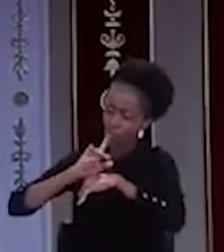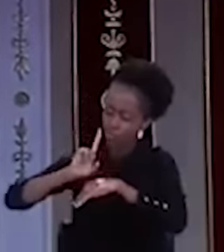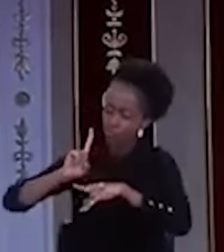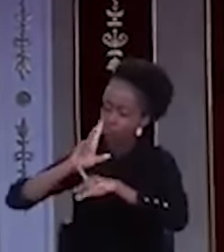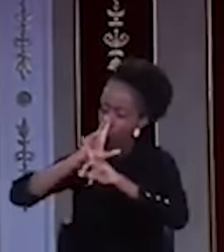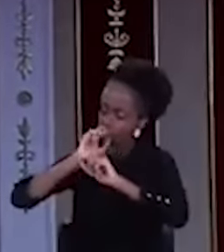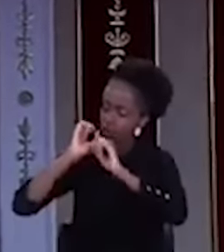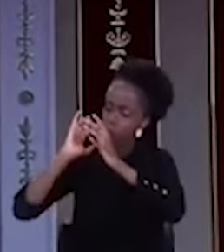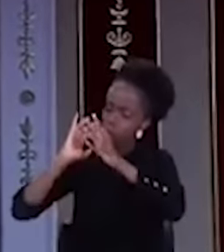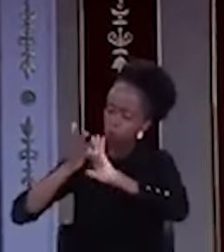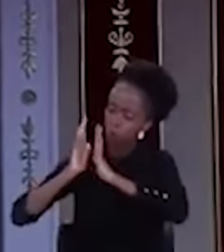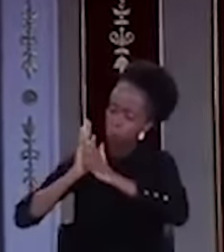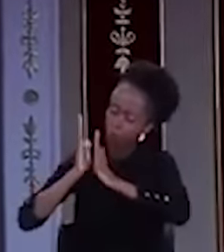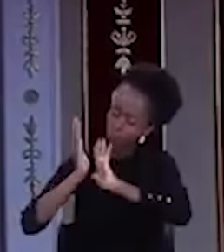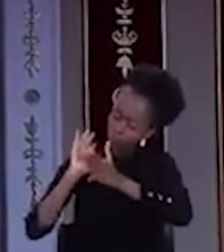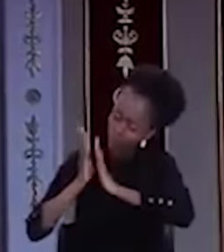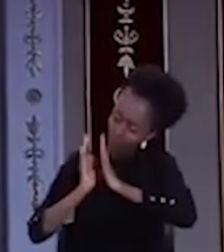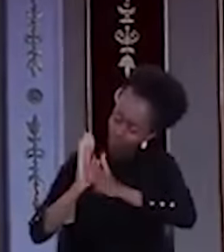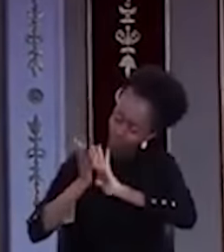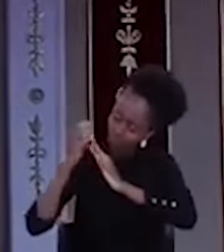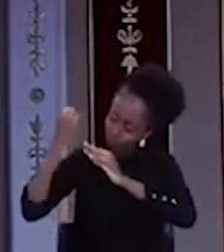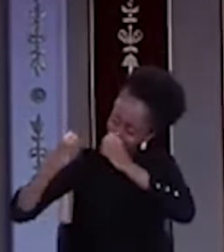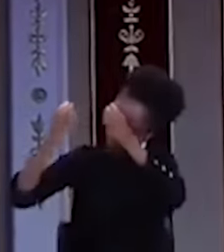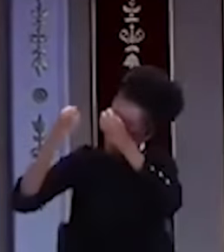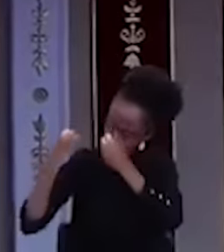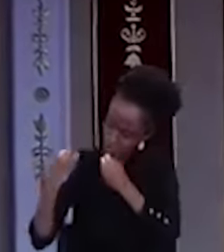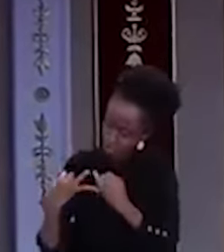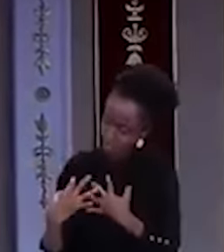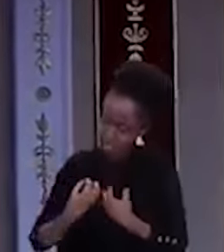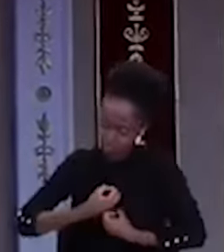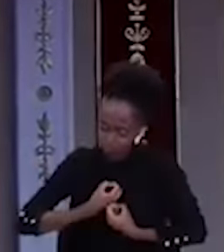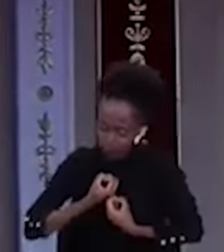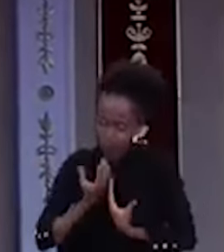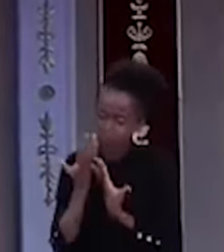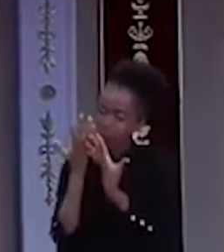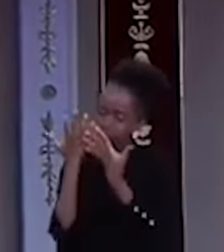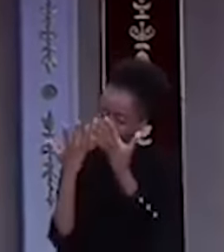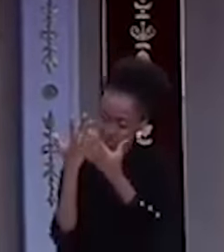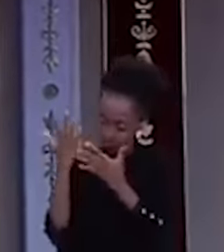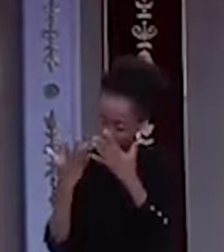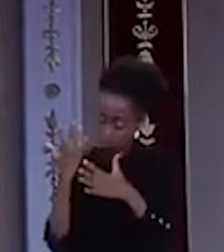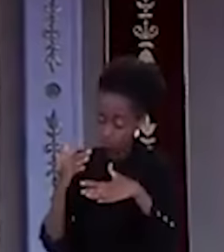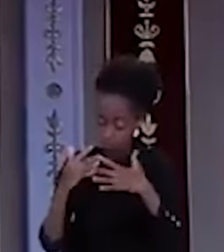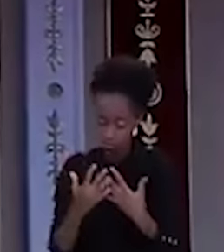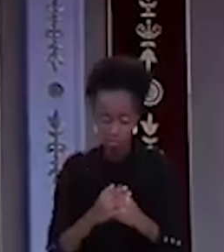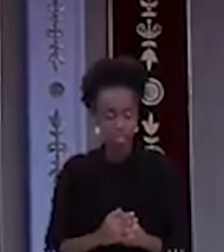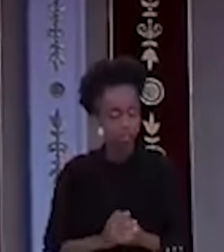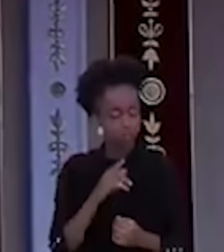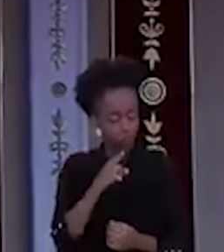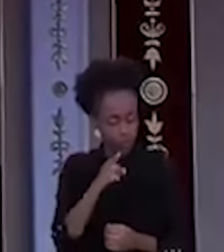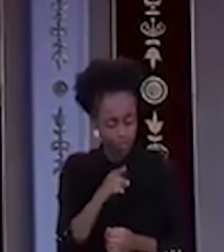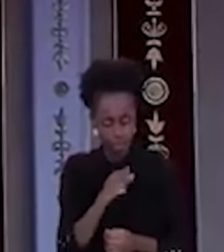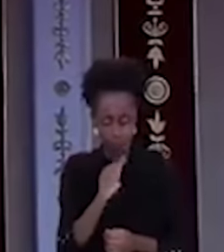forte. Fale baixinho, mas fale com sinceridade. E você que está aí no seu lugar e que